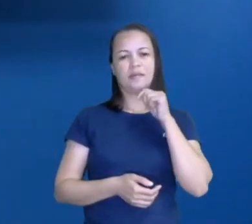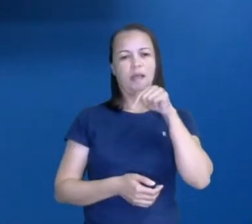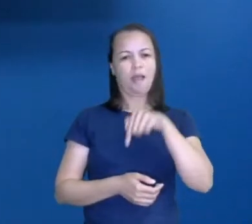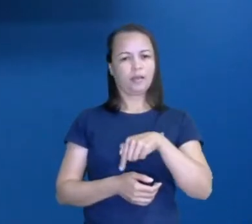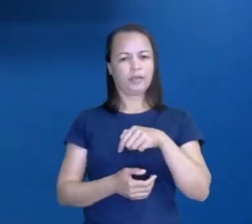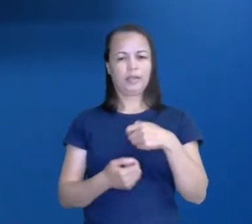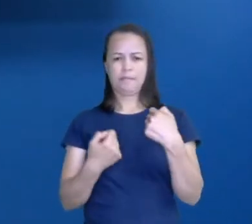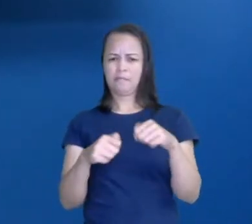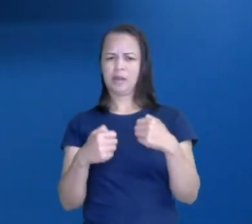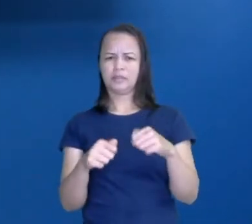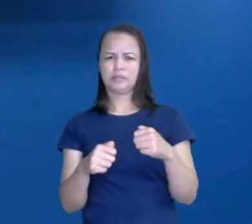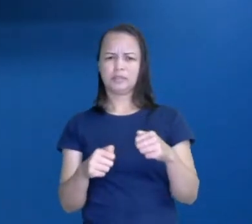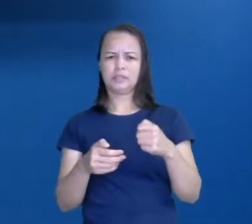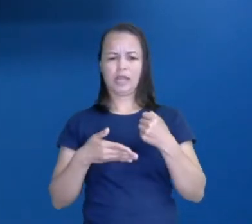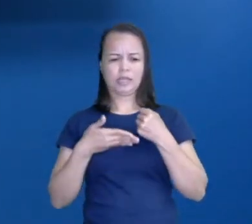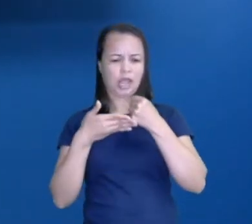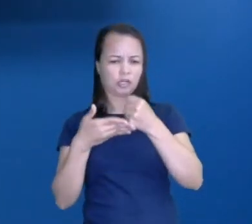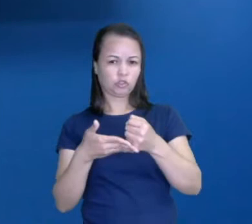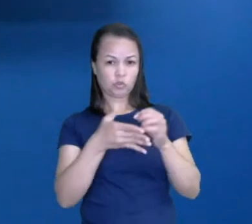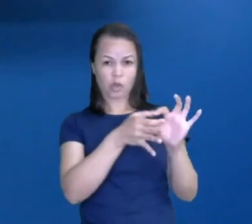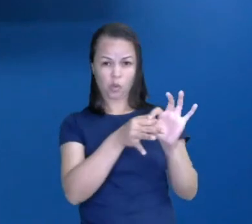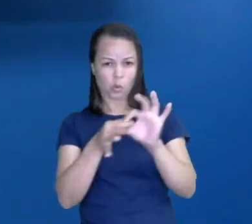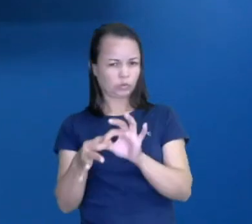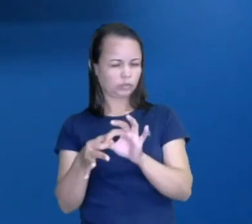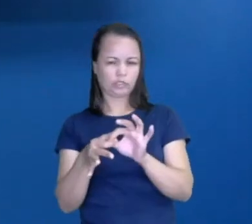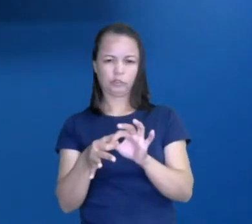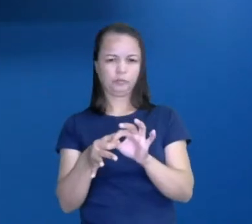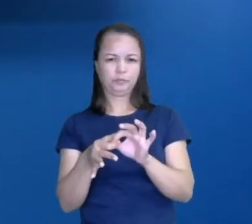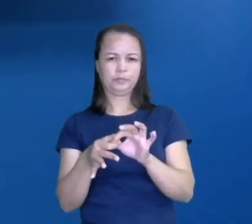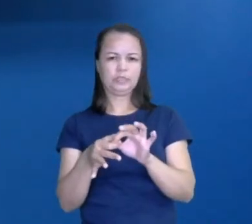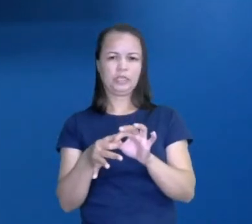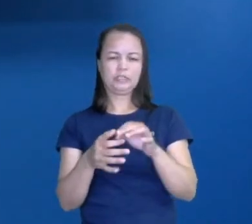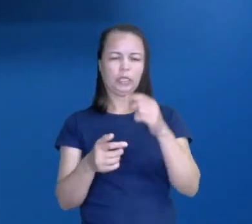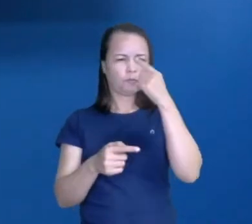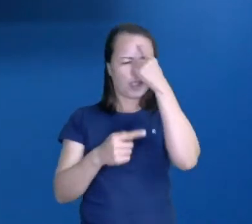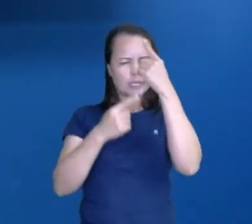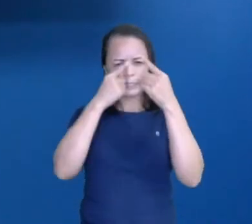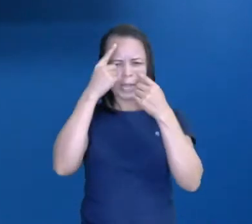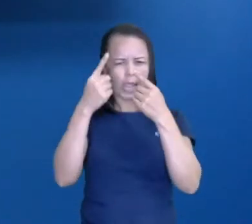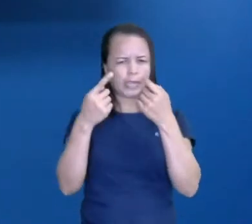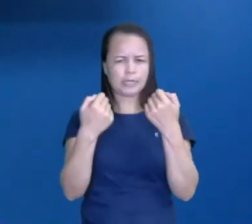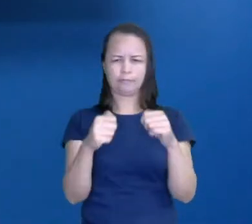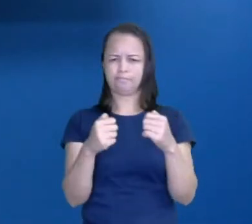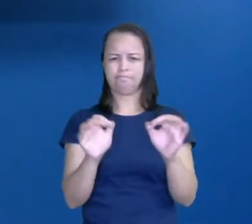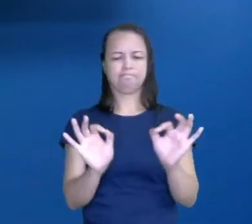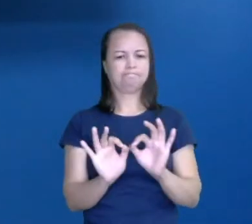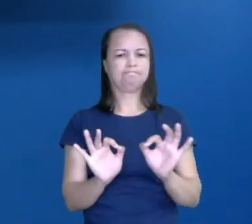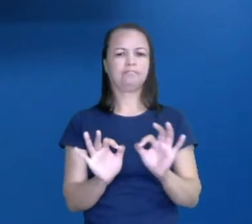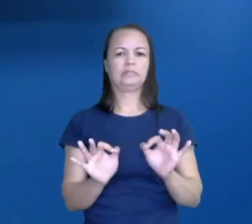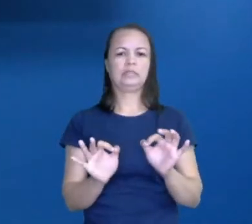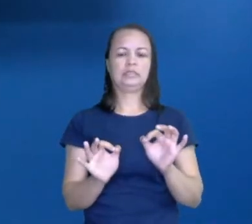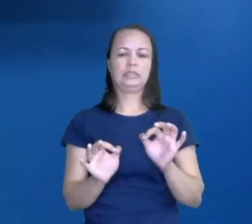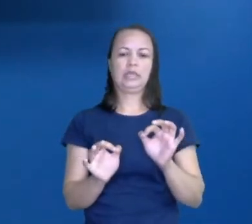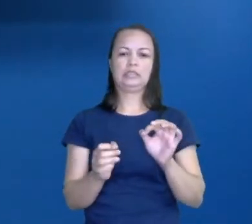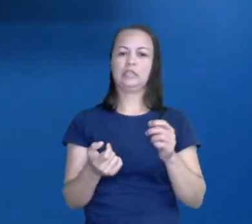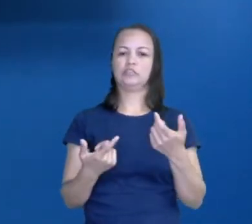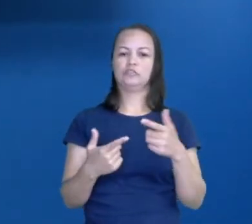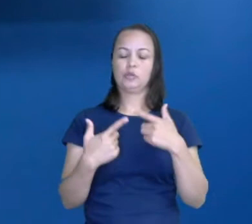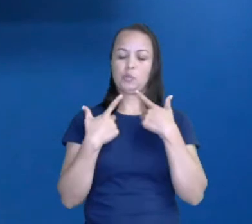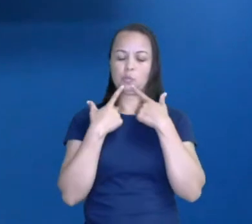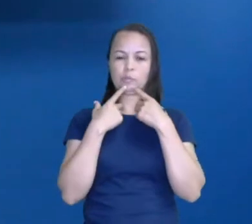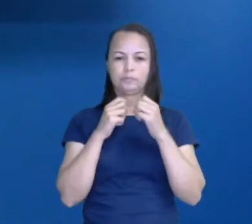não precisa da ajuda de um contexto, de uma ideia, né? Dessas figuras de